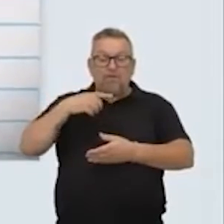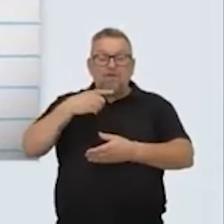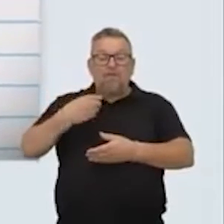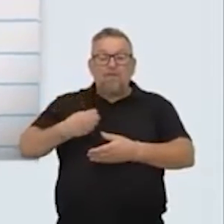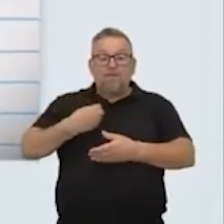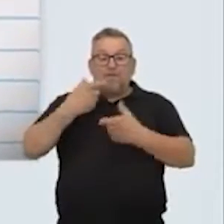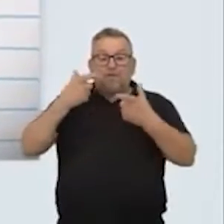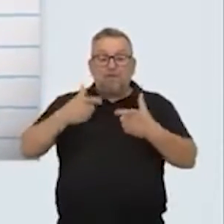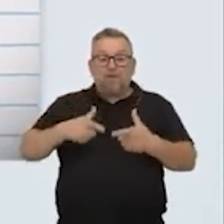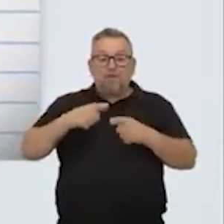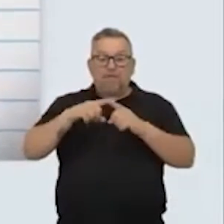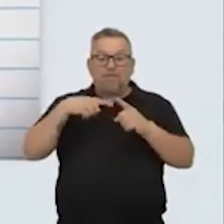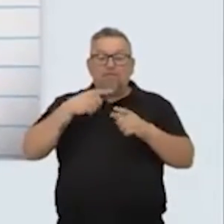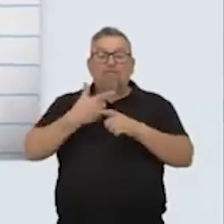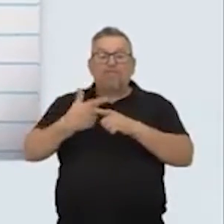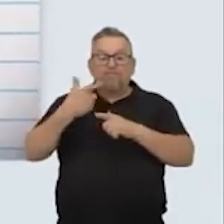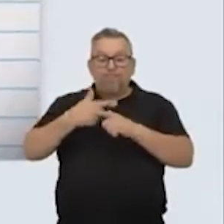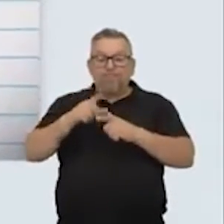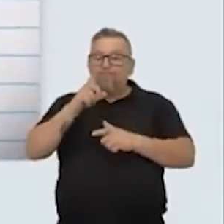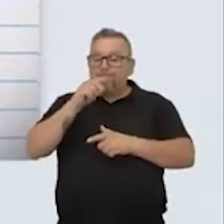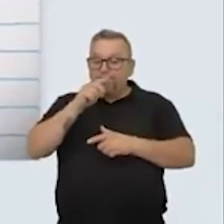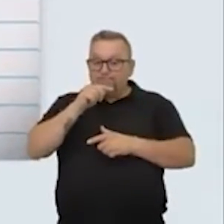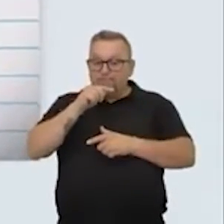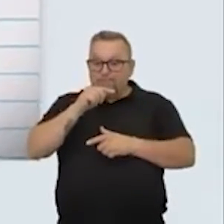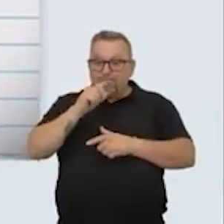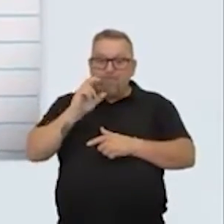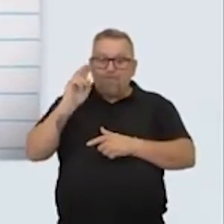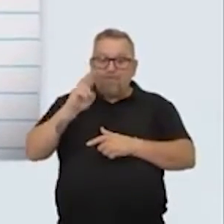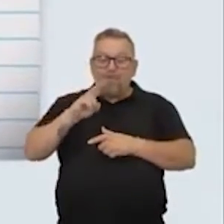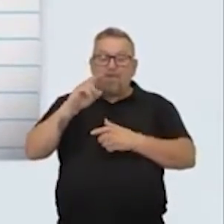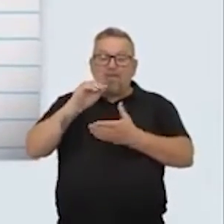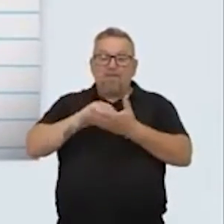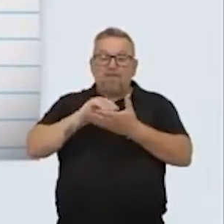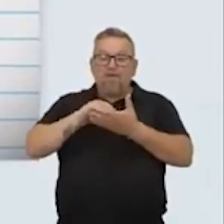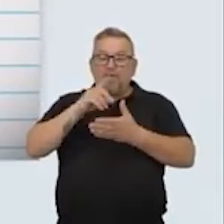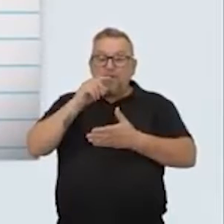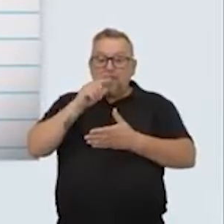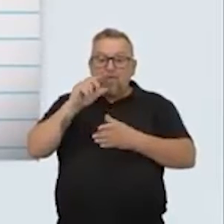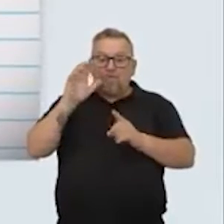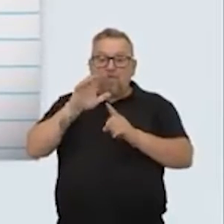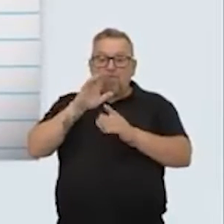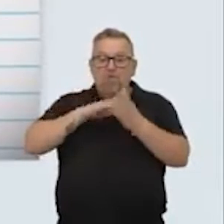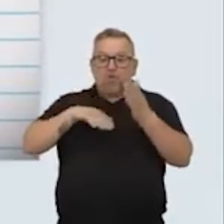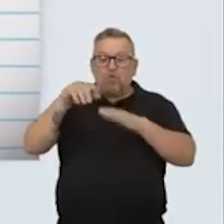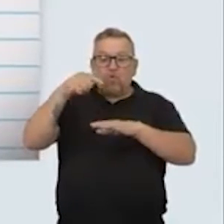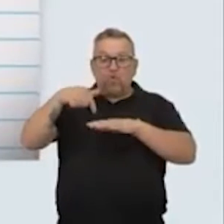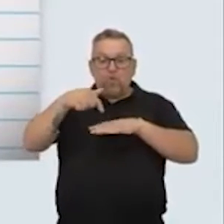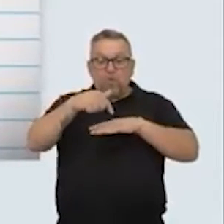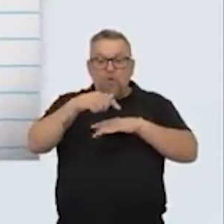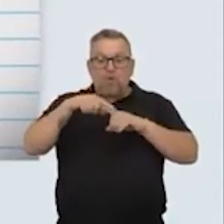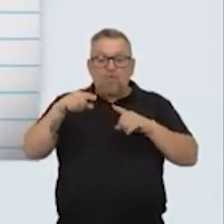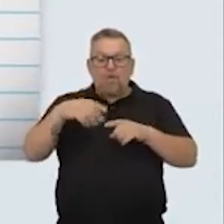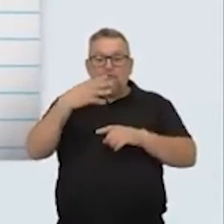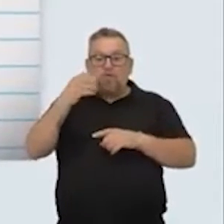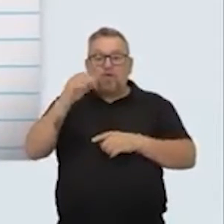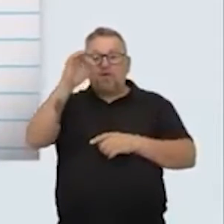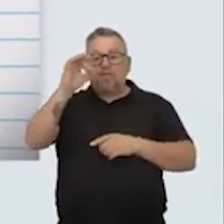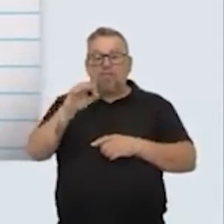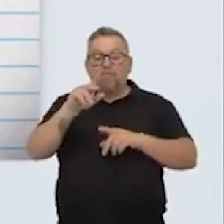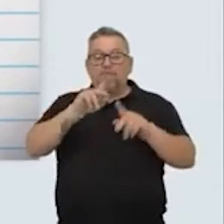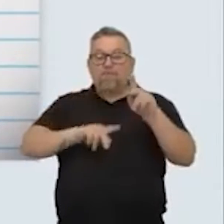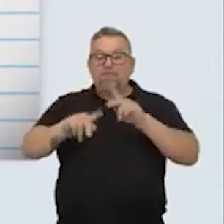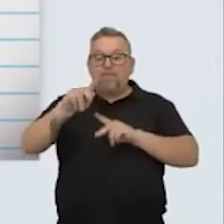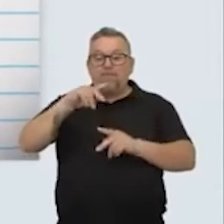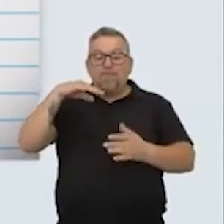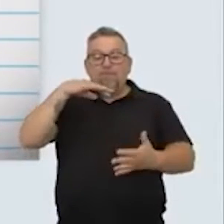de estresse hídrico. De acordo com a FAO, a escassez de água já afeta quase todos os continentes e mais de 40% da população